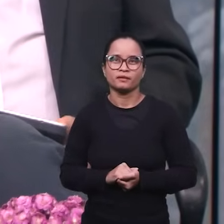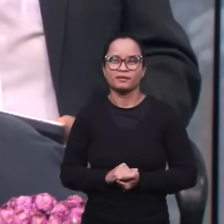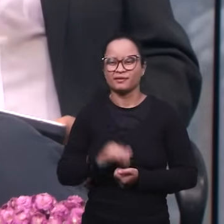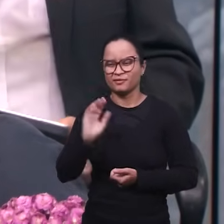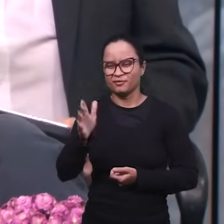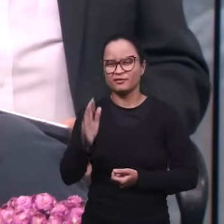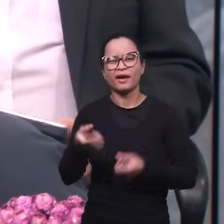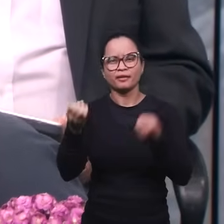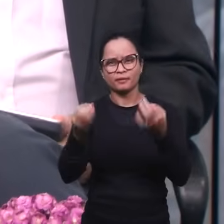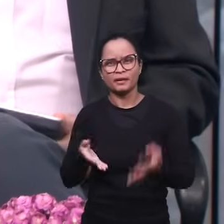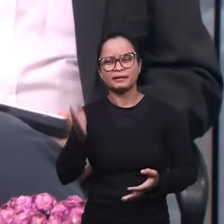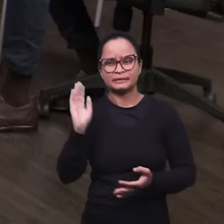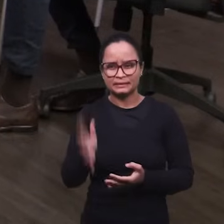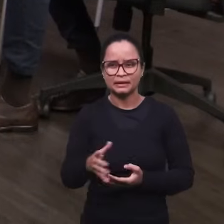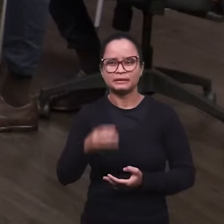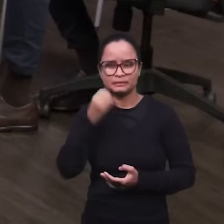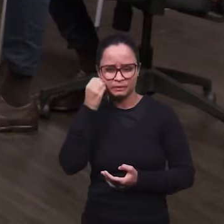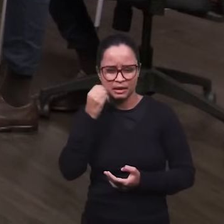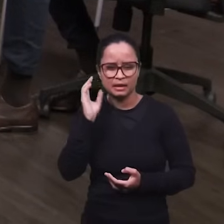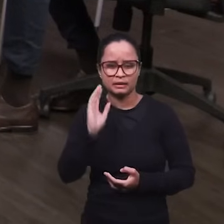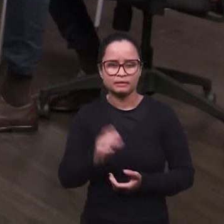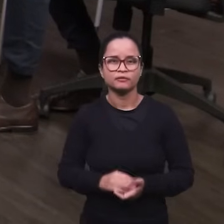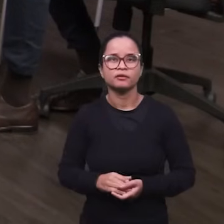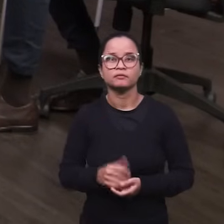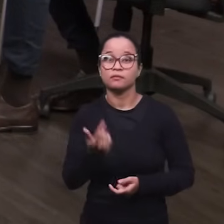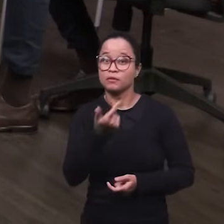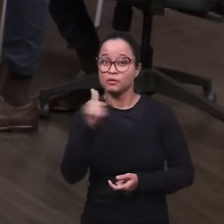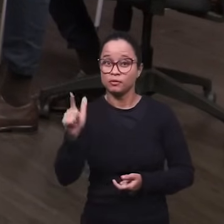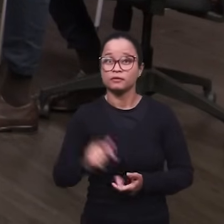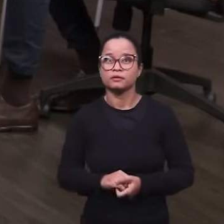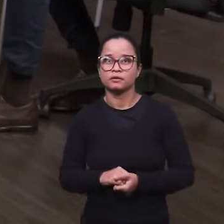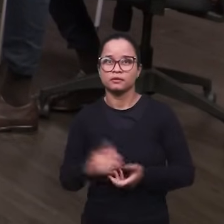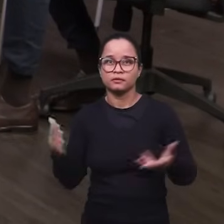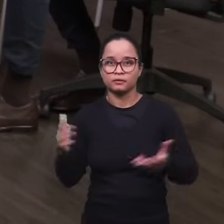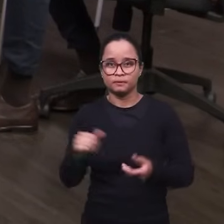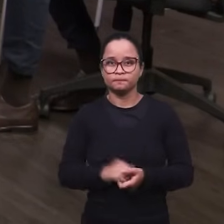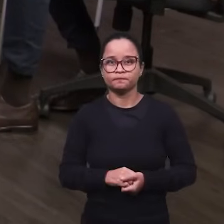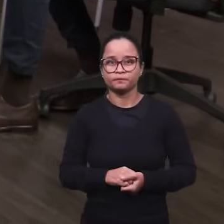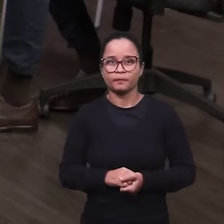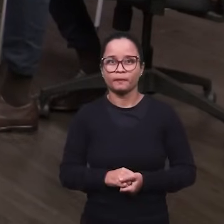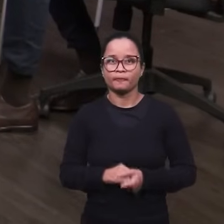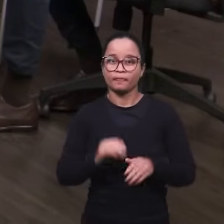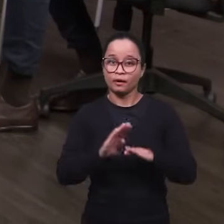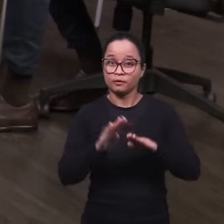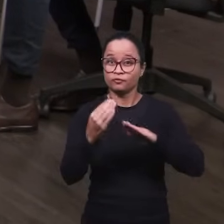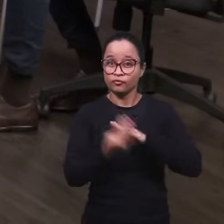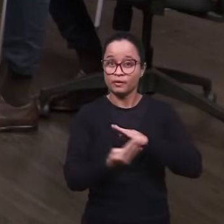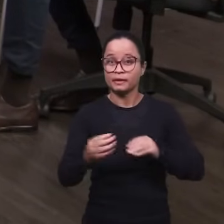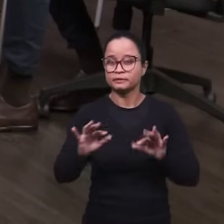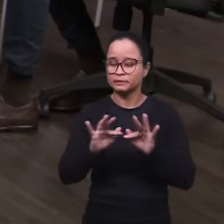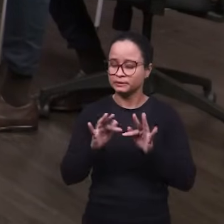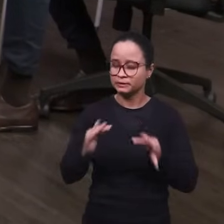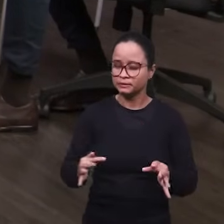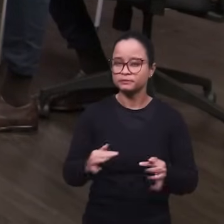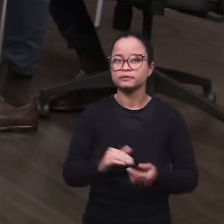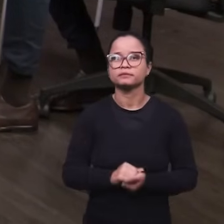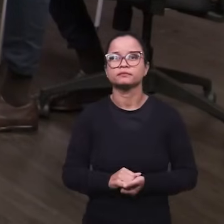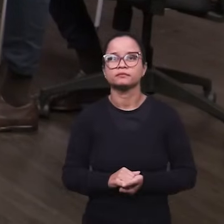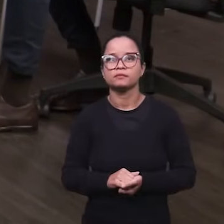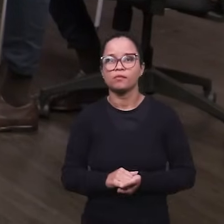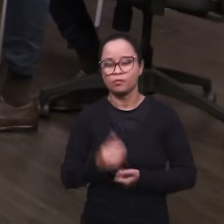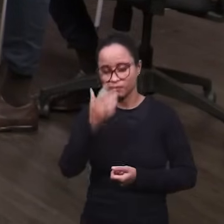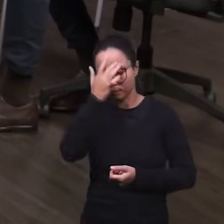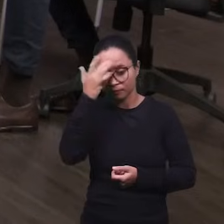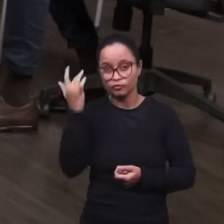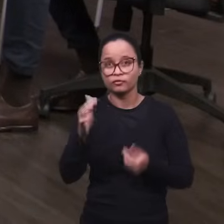igreja eu acho que já até relatei essa experiência numa outra edição desse programa. Era uma igreja de um bairro mais simples,